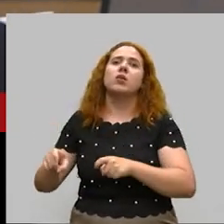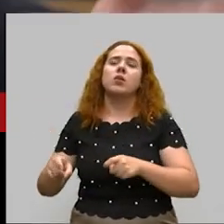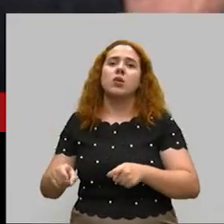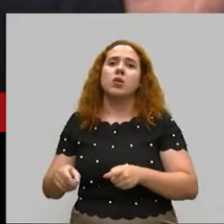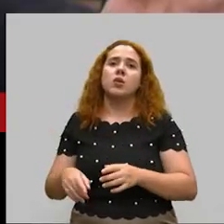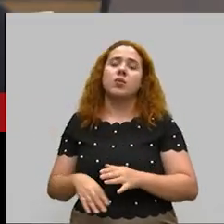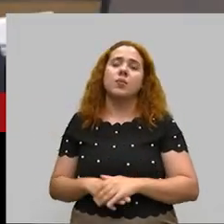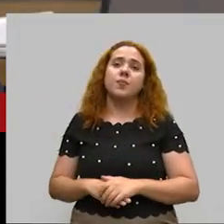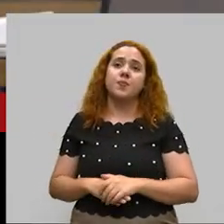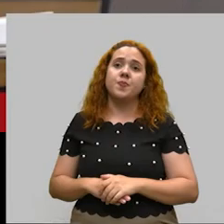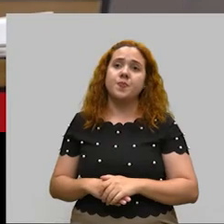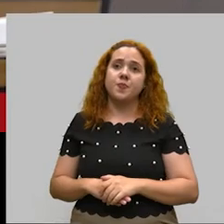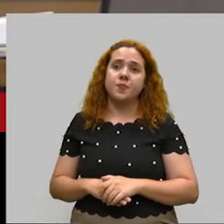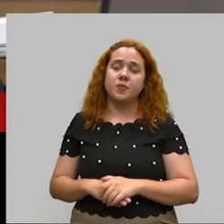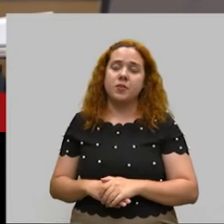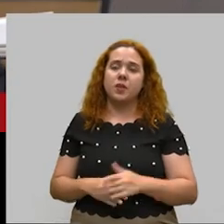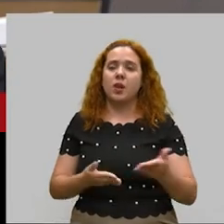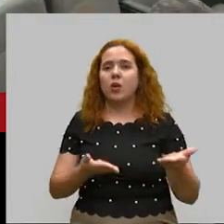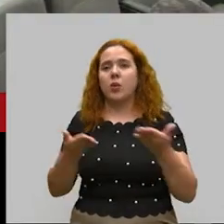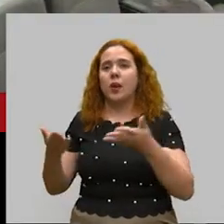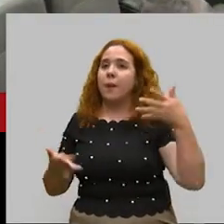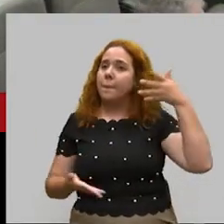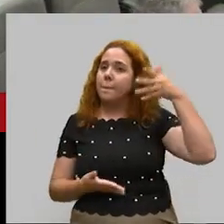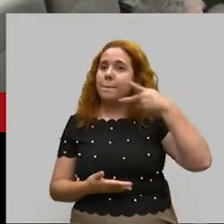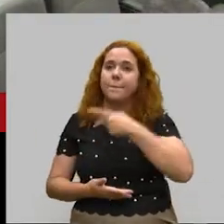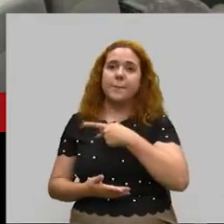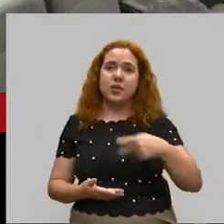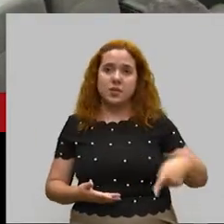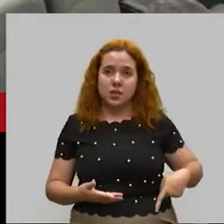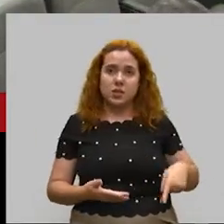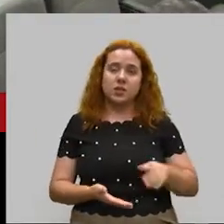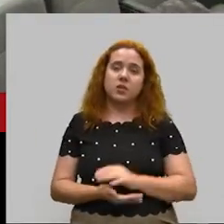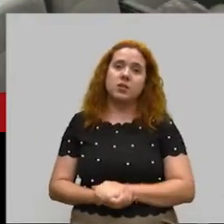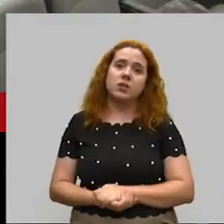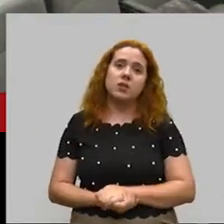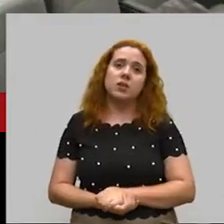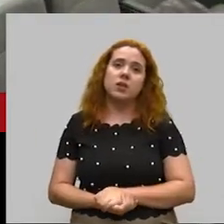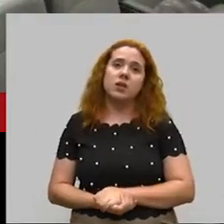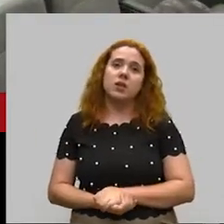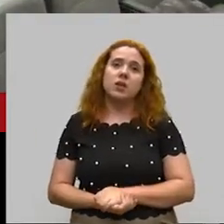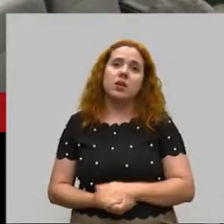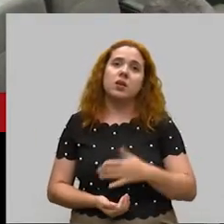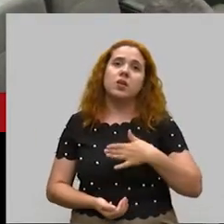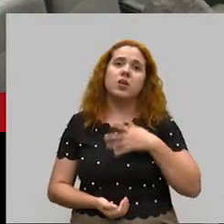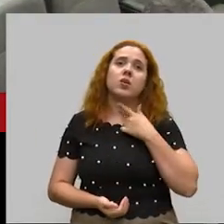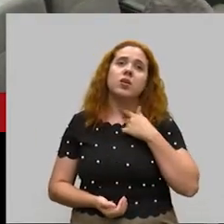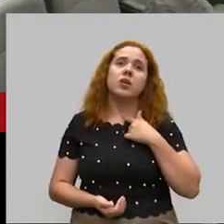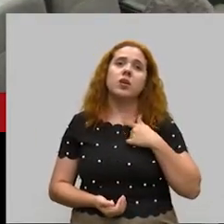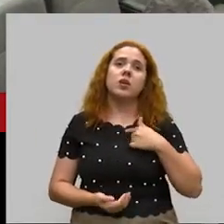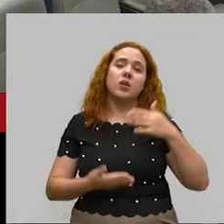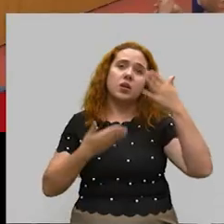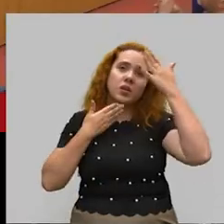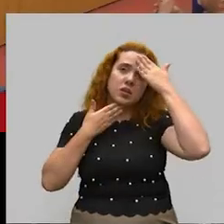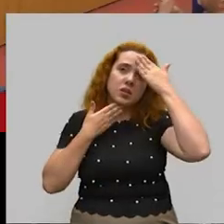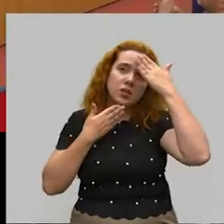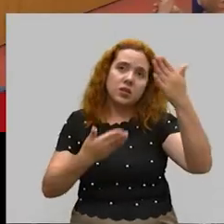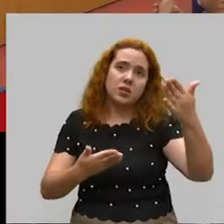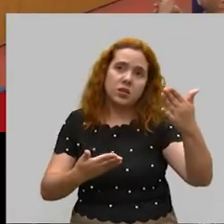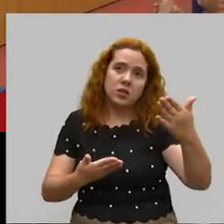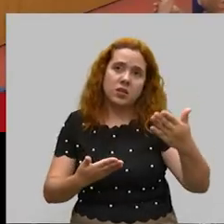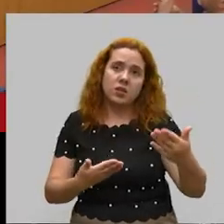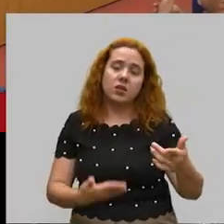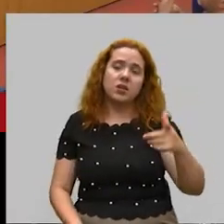devolvo a palavra a presidente P eu quero ainda agradecer a